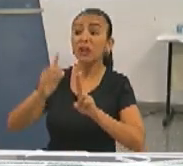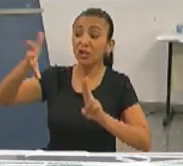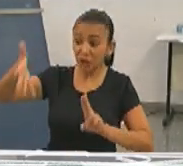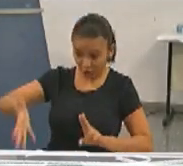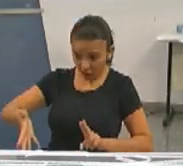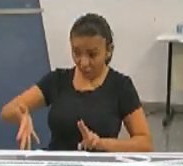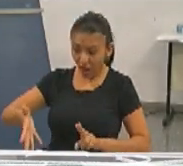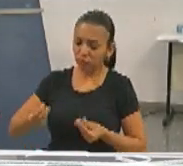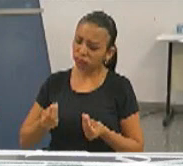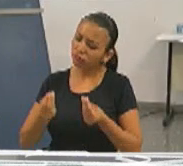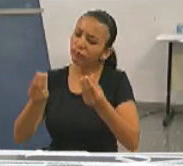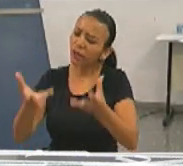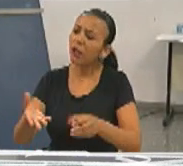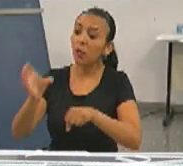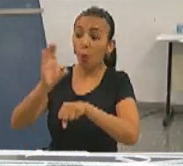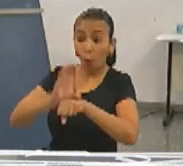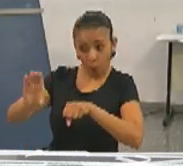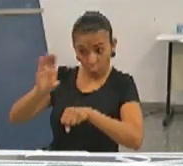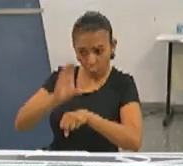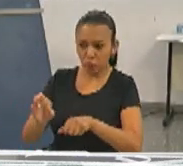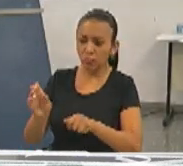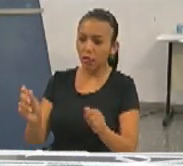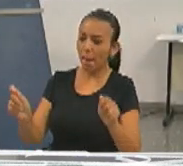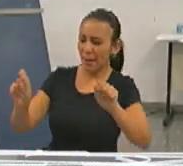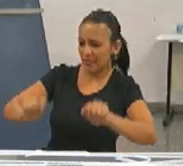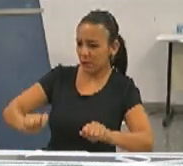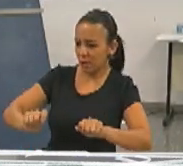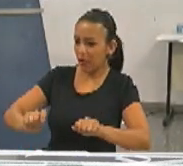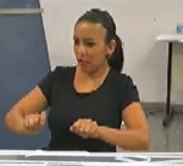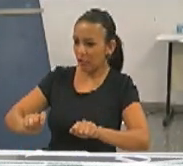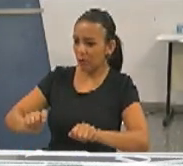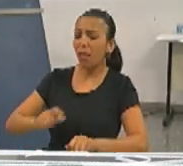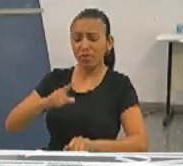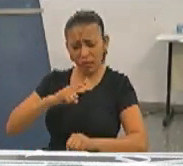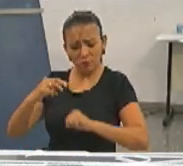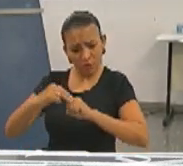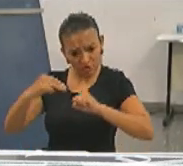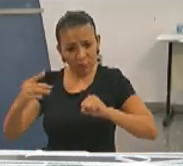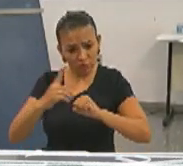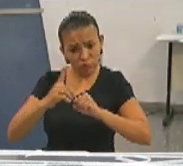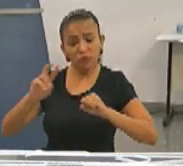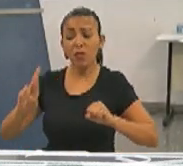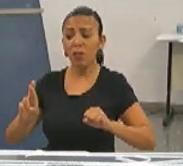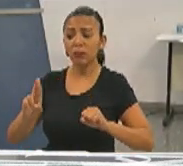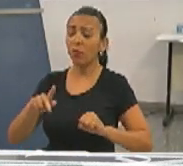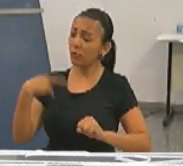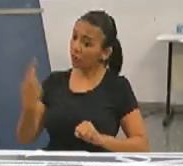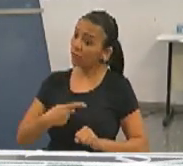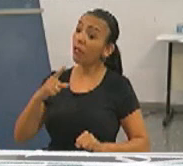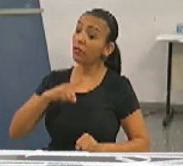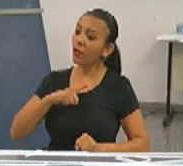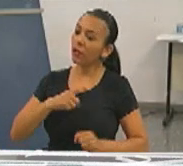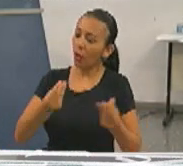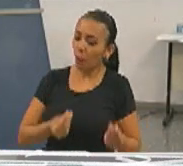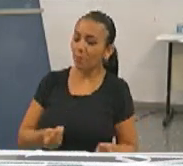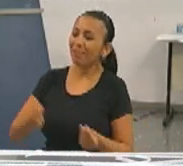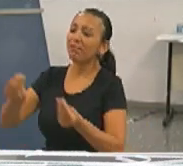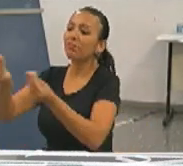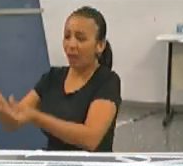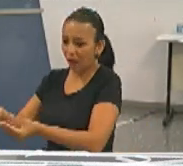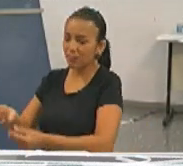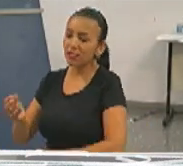ela já oferece cursos de capacitação, né? Oferece mestrado e doutorado. Nós temos que trazer